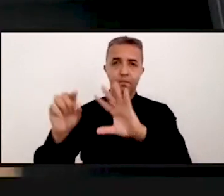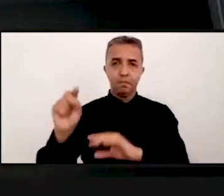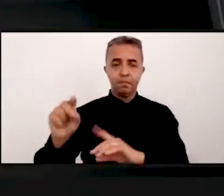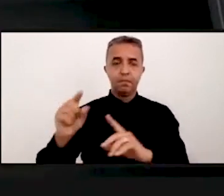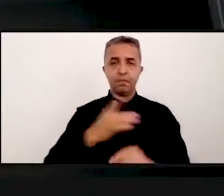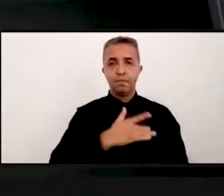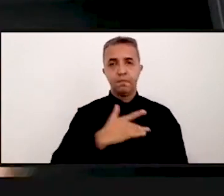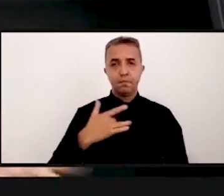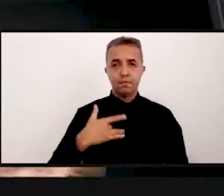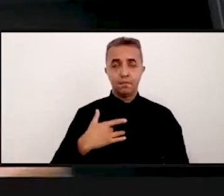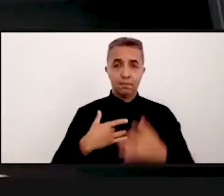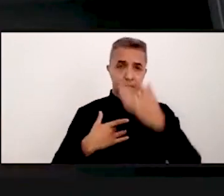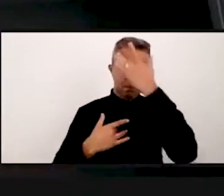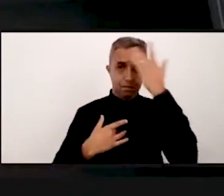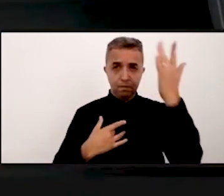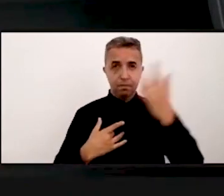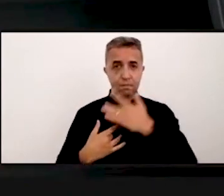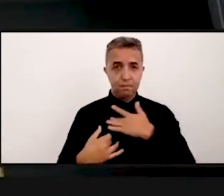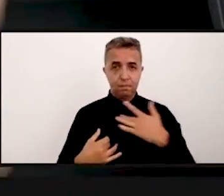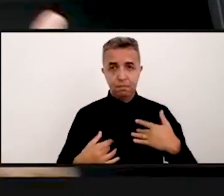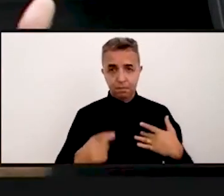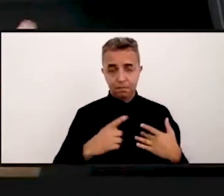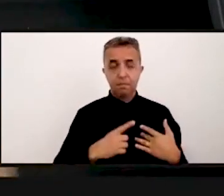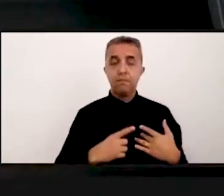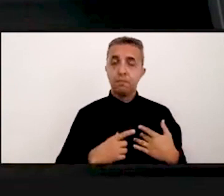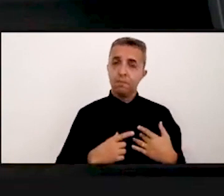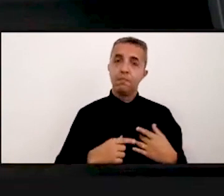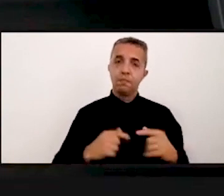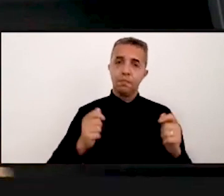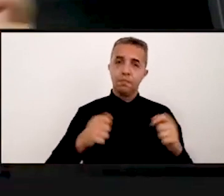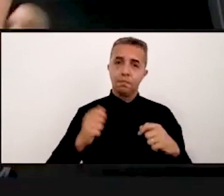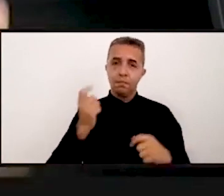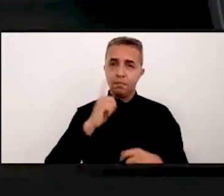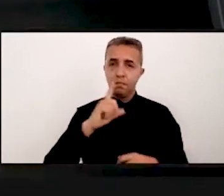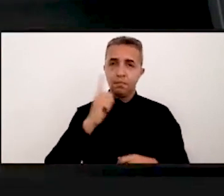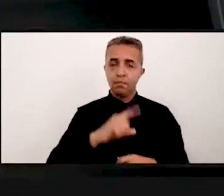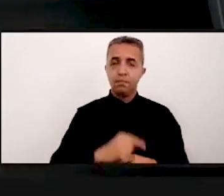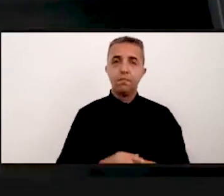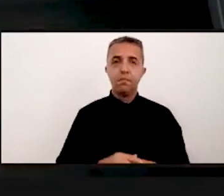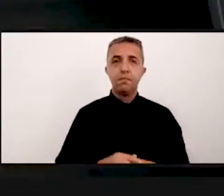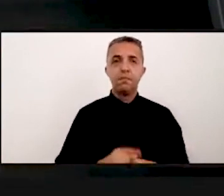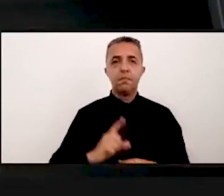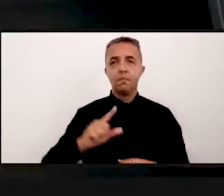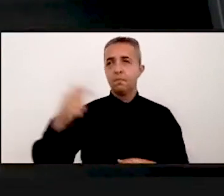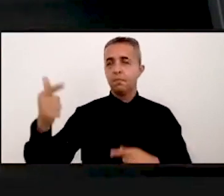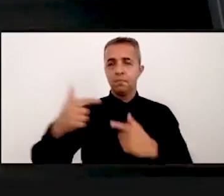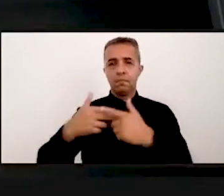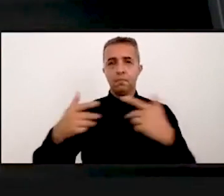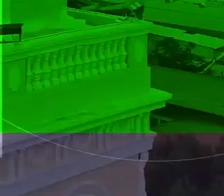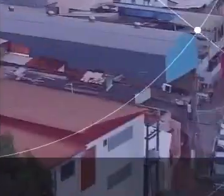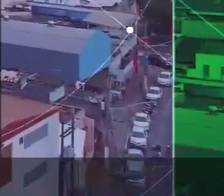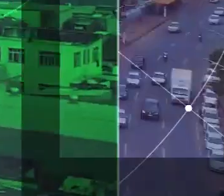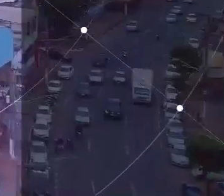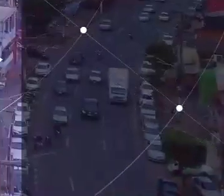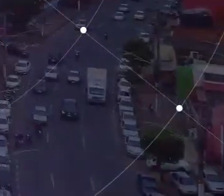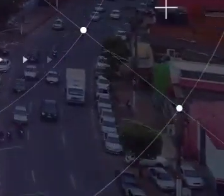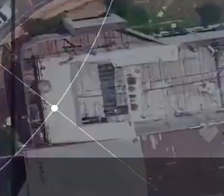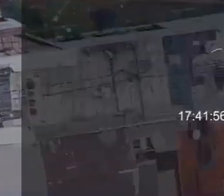tem saúde tem tudo, né? Precisamos de saúde, né, para a gente prosseguir em frente, que as outras coisas Deus acrescentará nas nossas vidas.